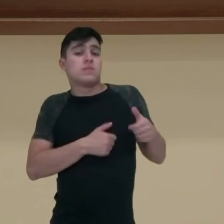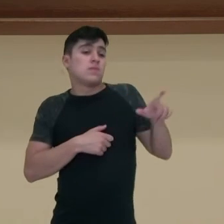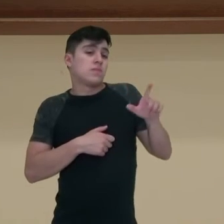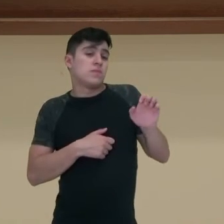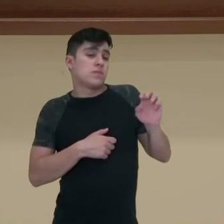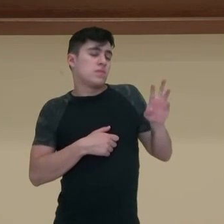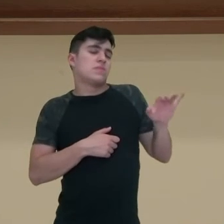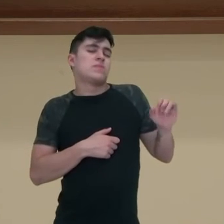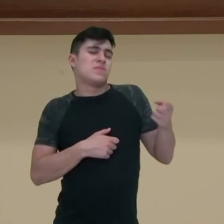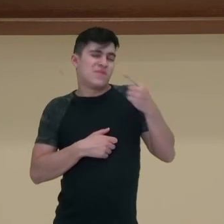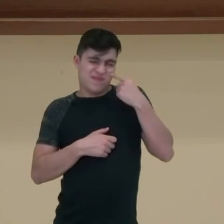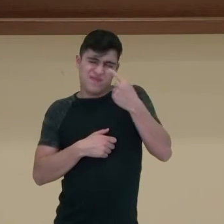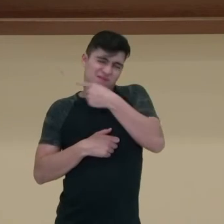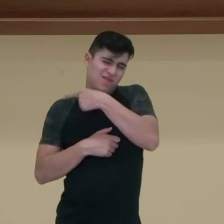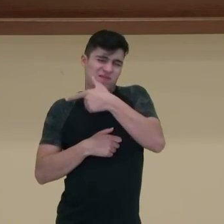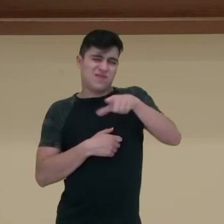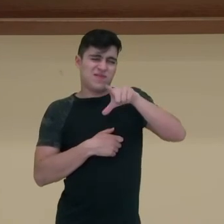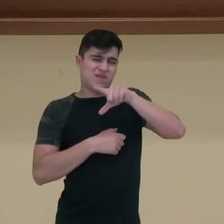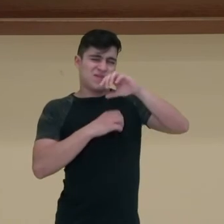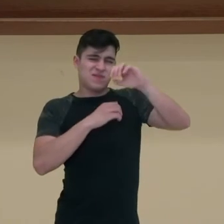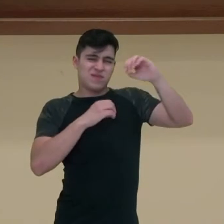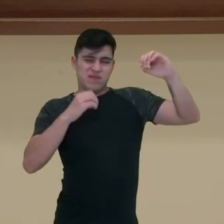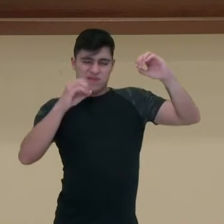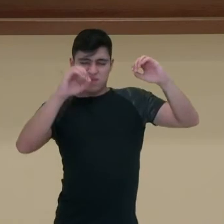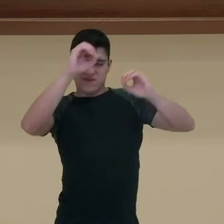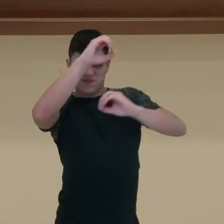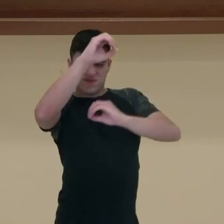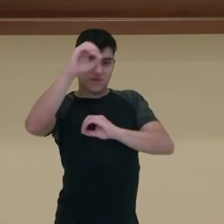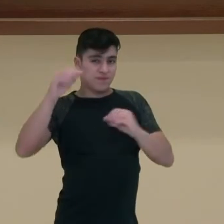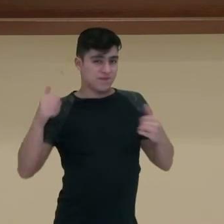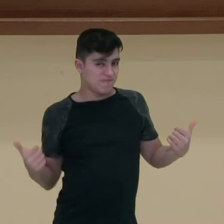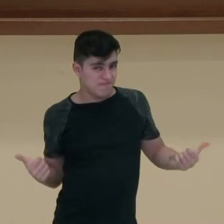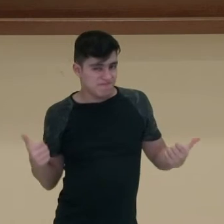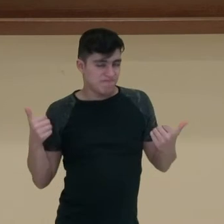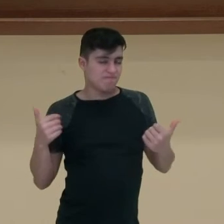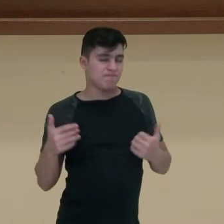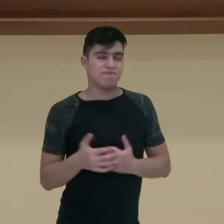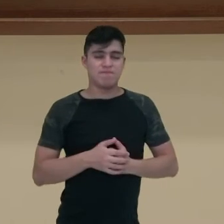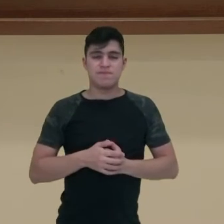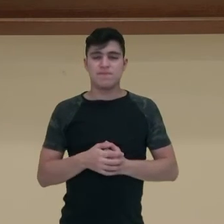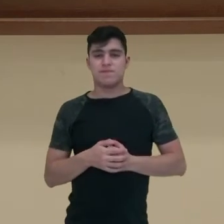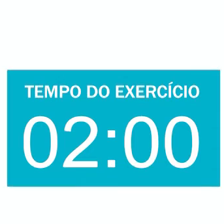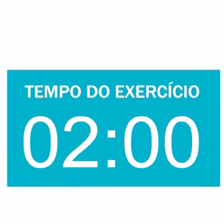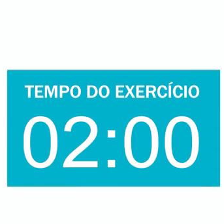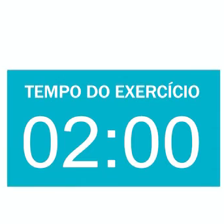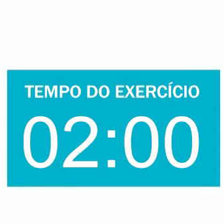foi o último que a gente acabou de ver, um slide anterior. Um tempinho para vocês responderem.